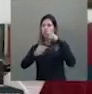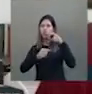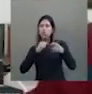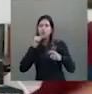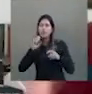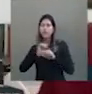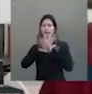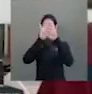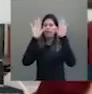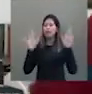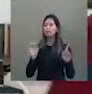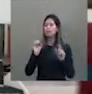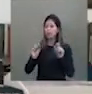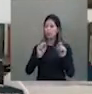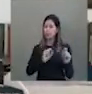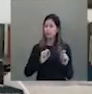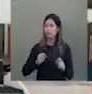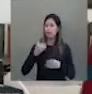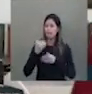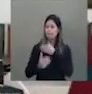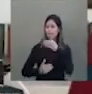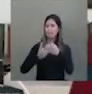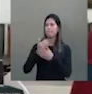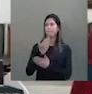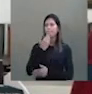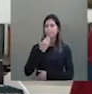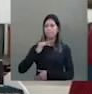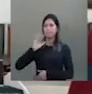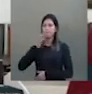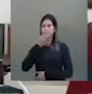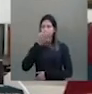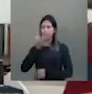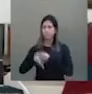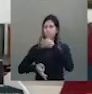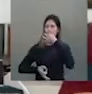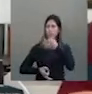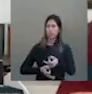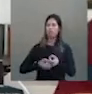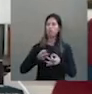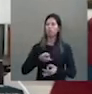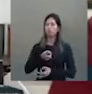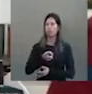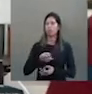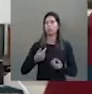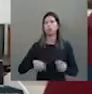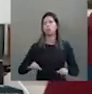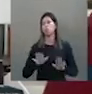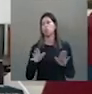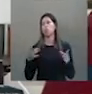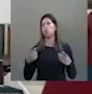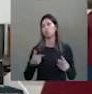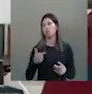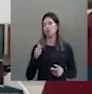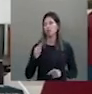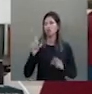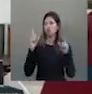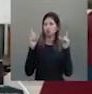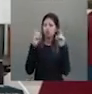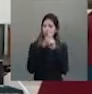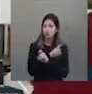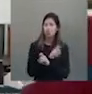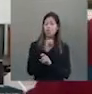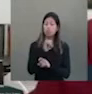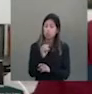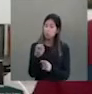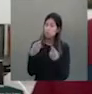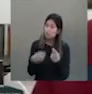esclareceu sobre casos, sobre processos, sobre opiniões, etc. Então não há nenhuma dificuldade fazer isso. Agora, quer fazer através de